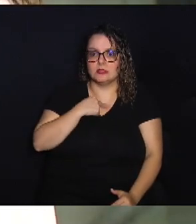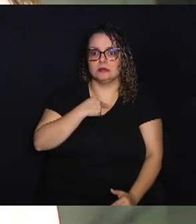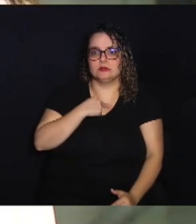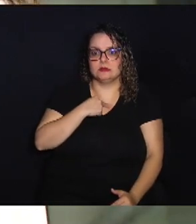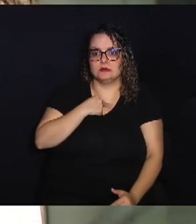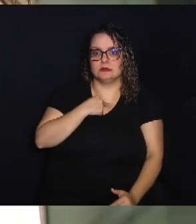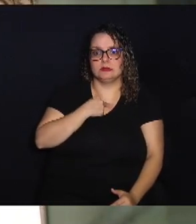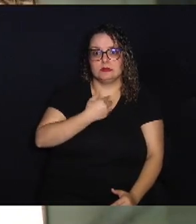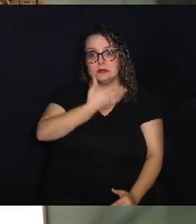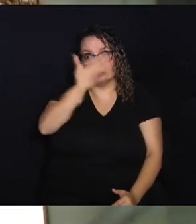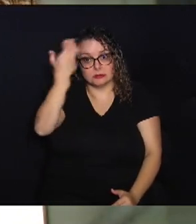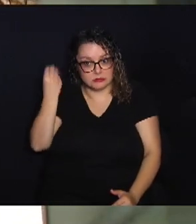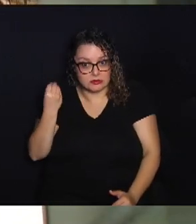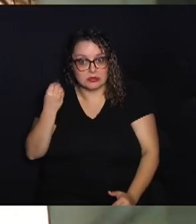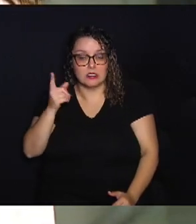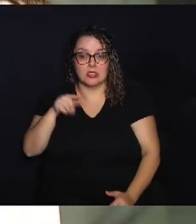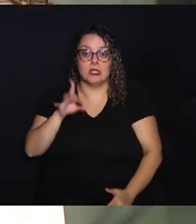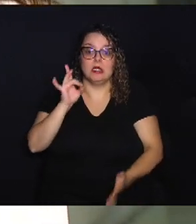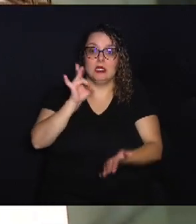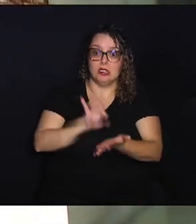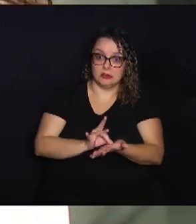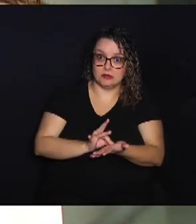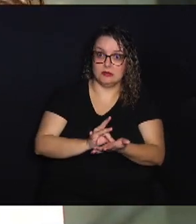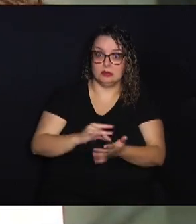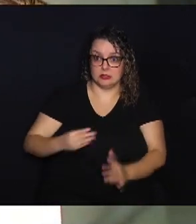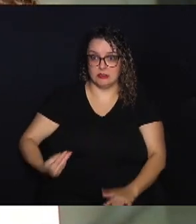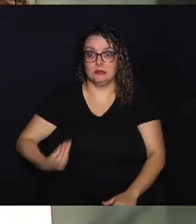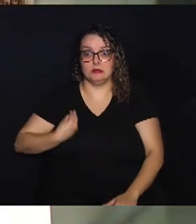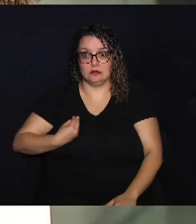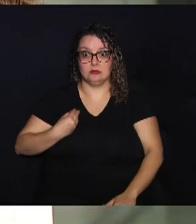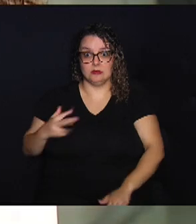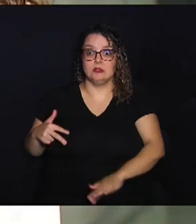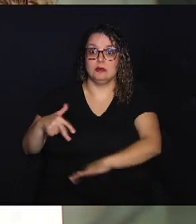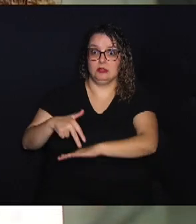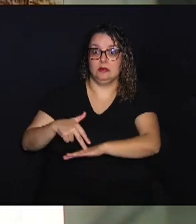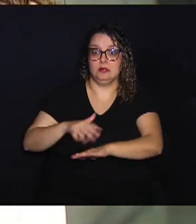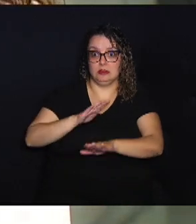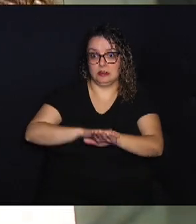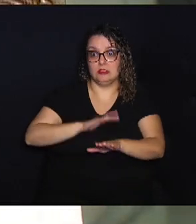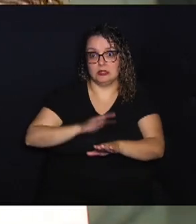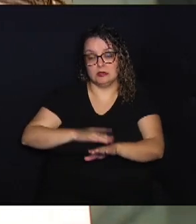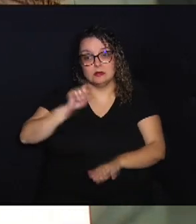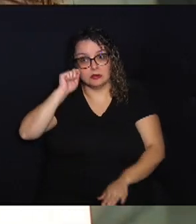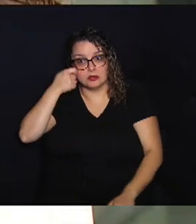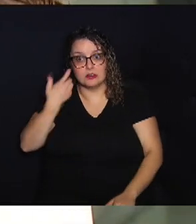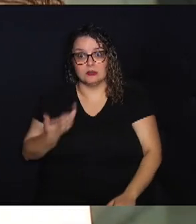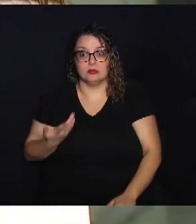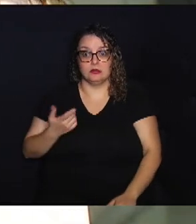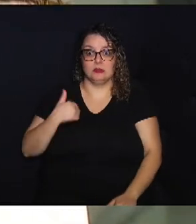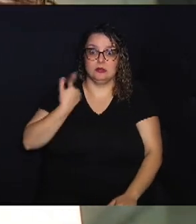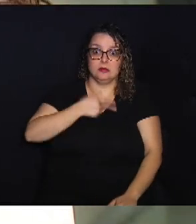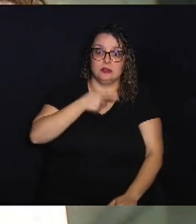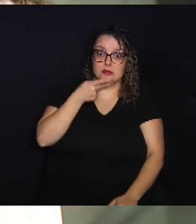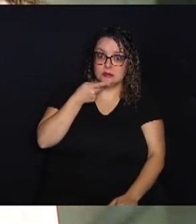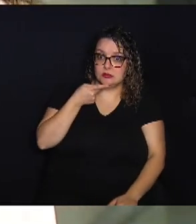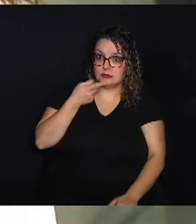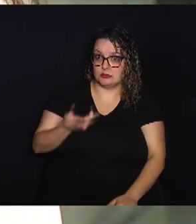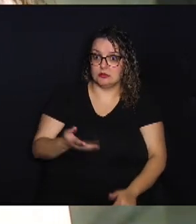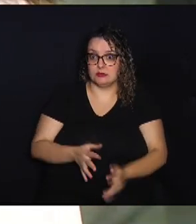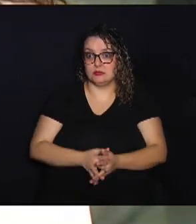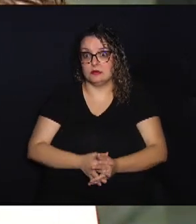deixar passar despercebido é realmente a presença e a atuação dos negros na cidade de Campinas, né? A gente fala tanto